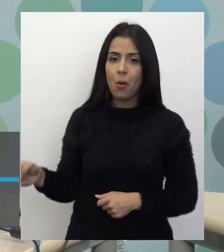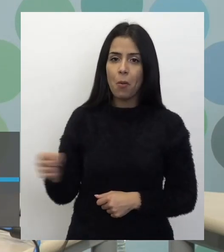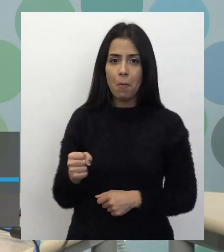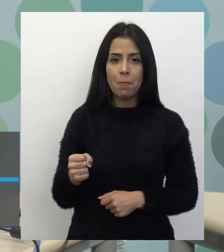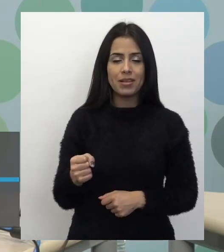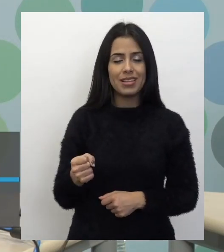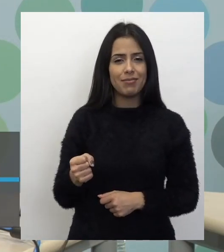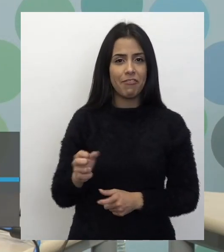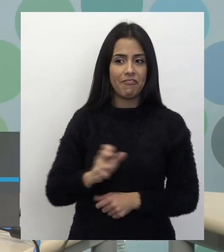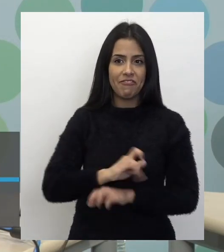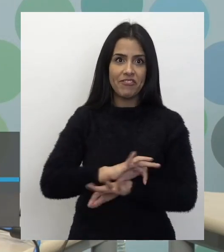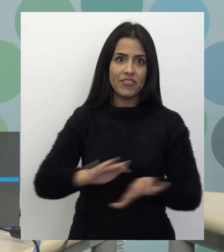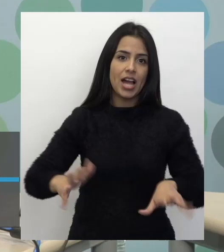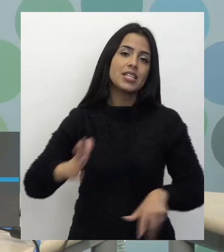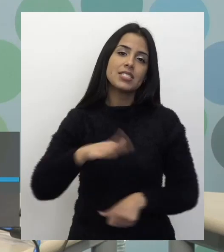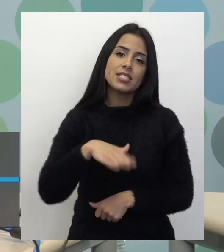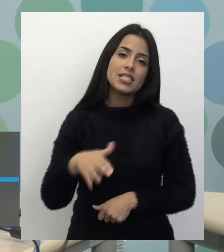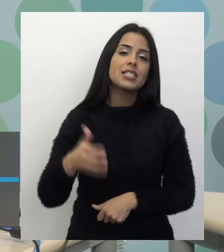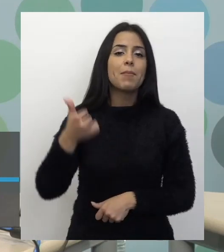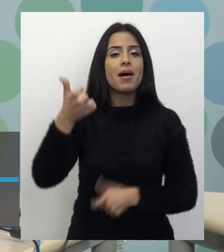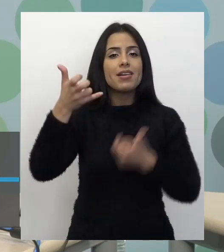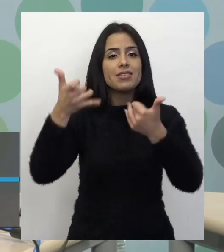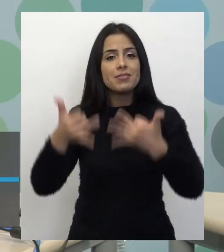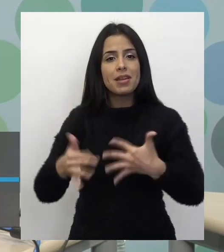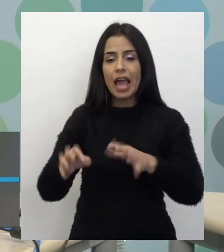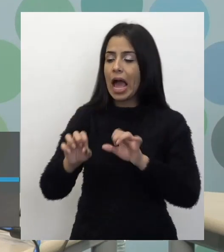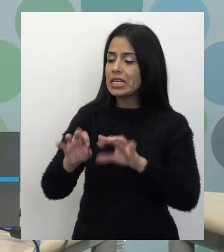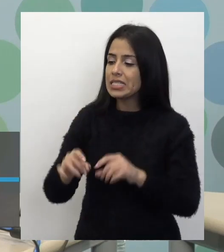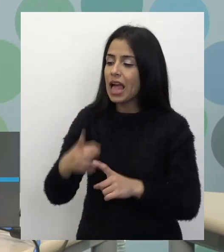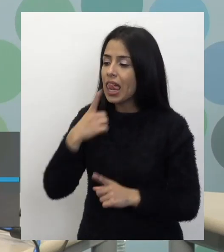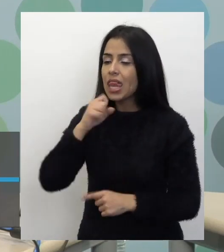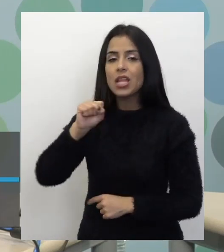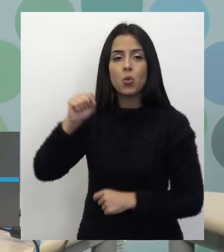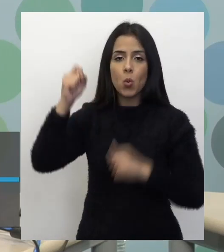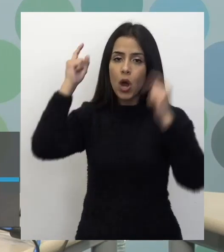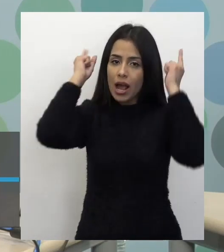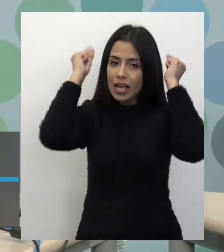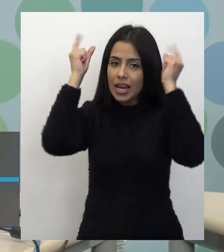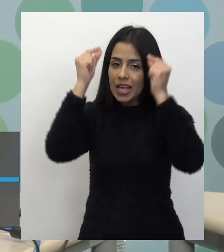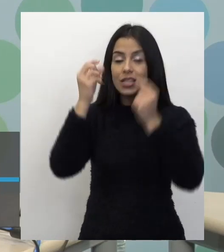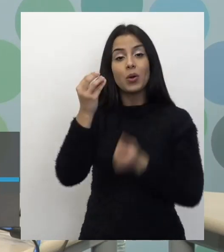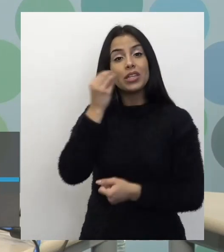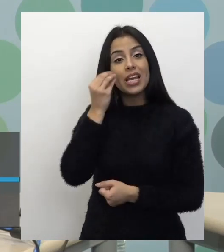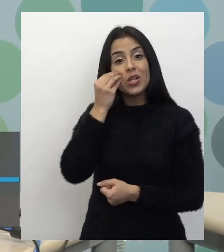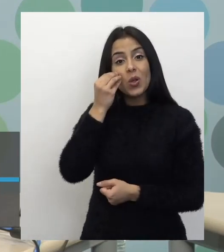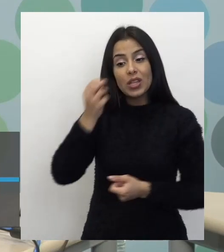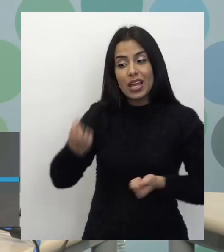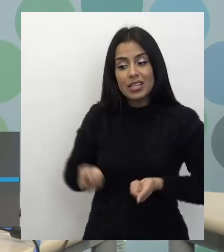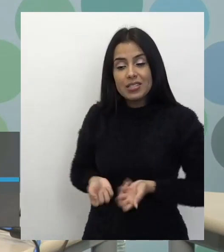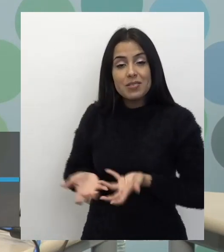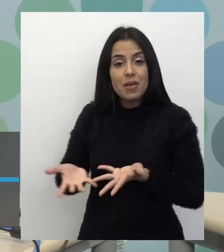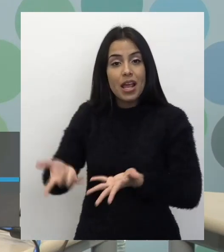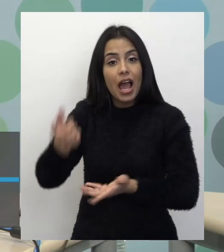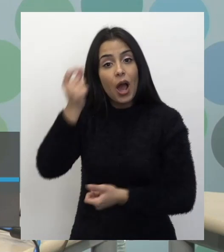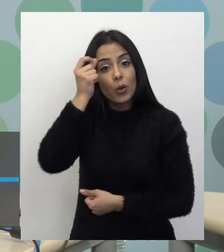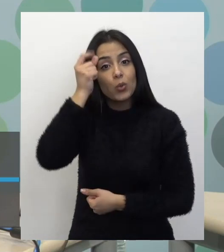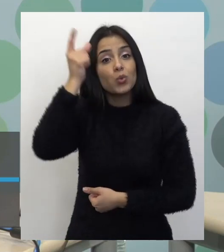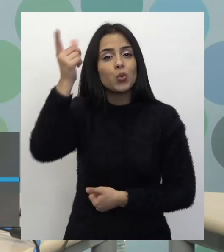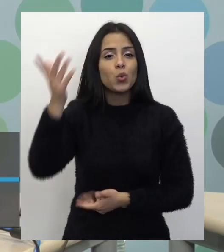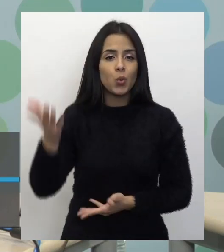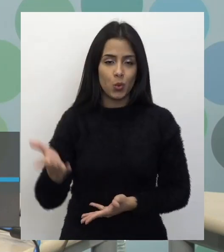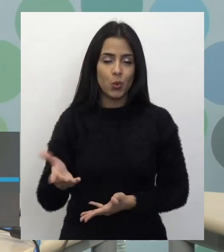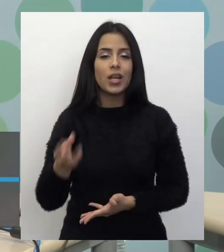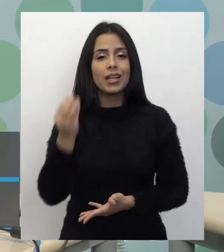língua grega, né, ensinar técnicas de luta macedônicas. Então, através da cultura é que ele